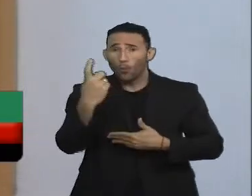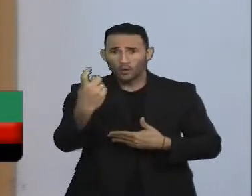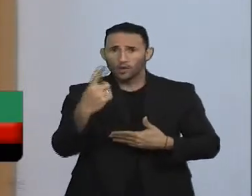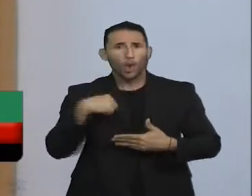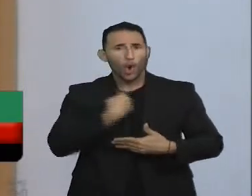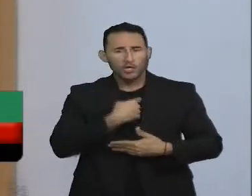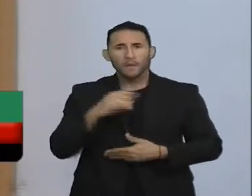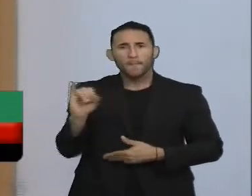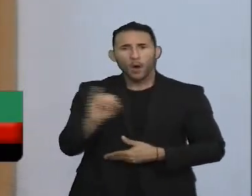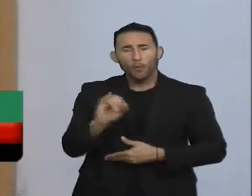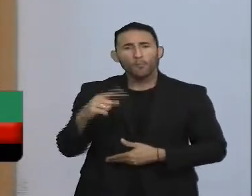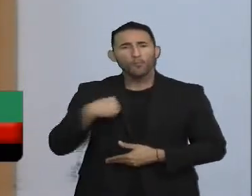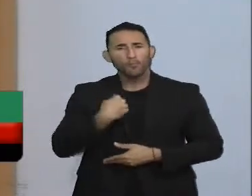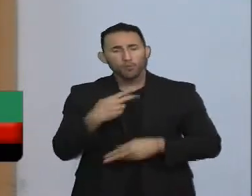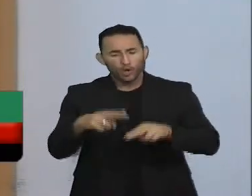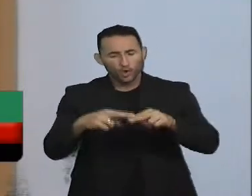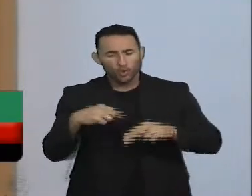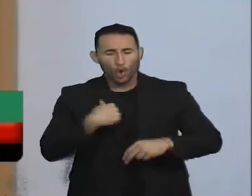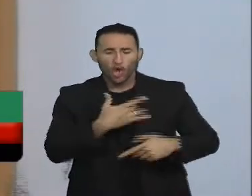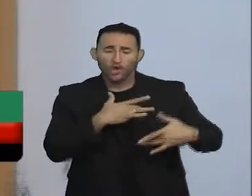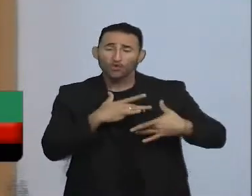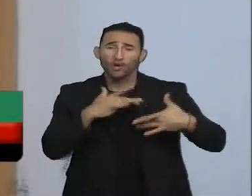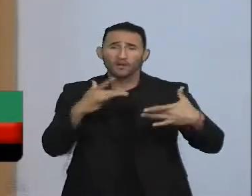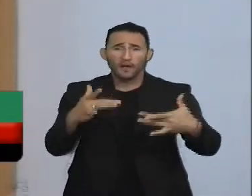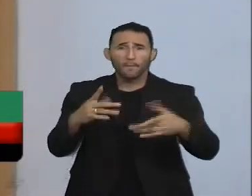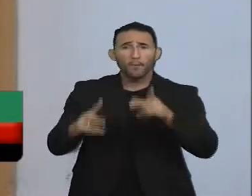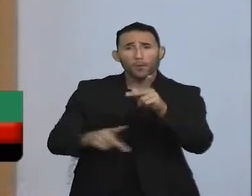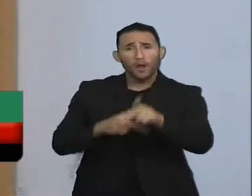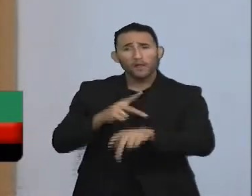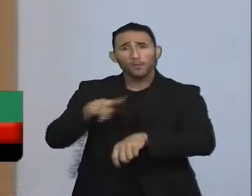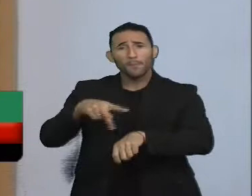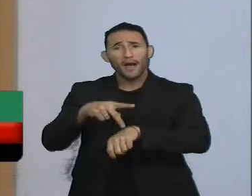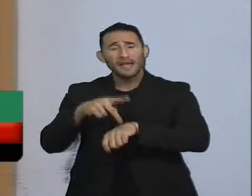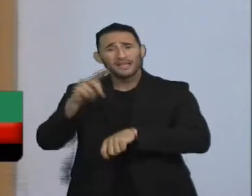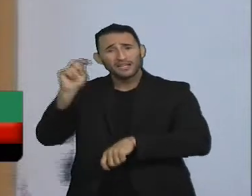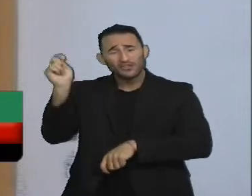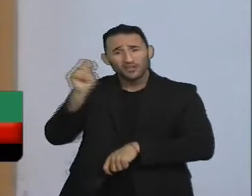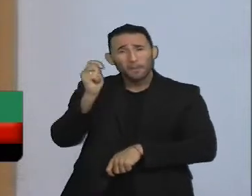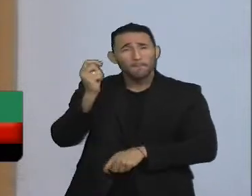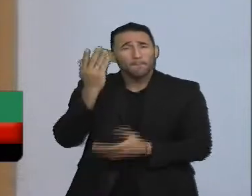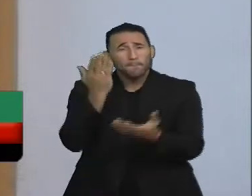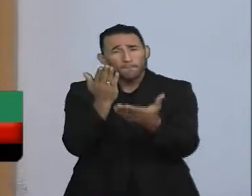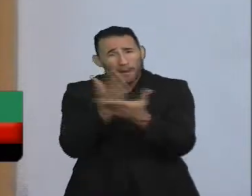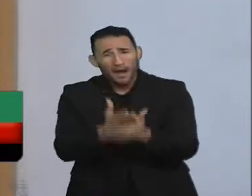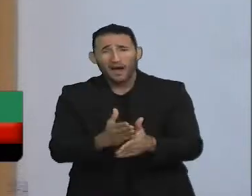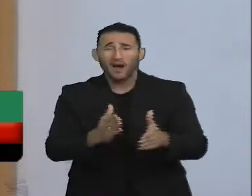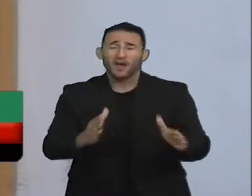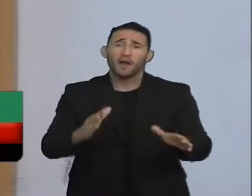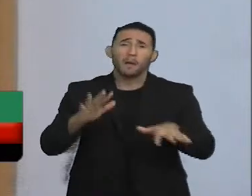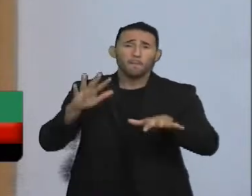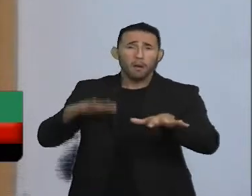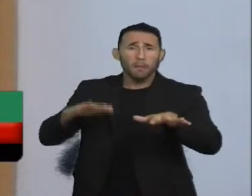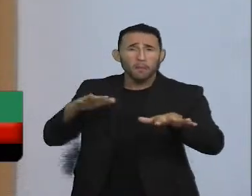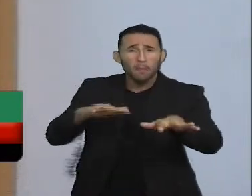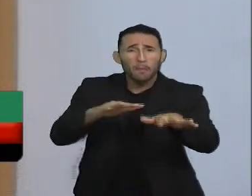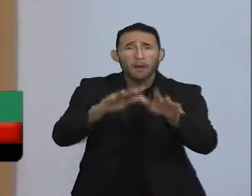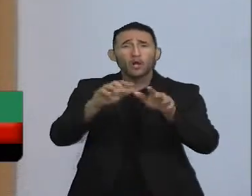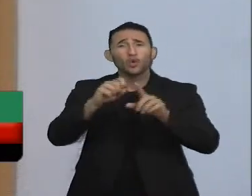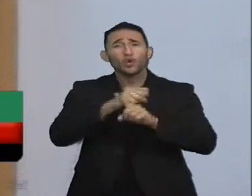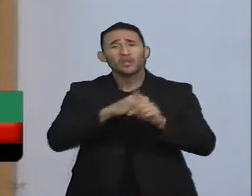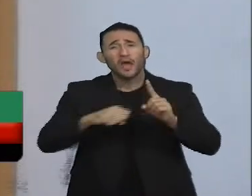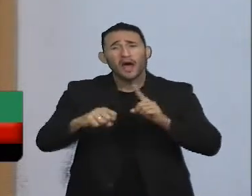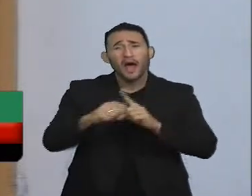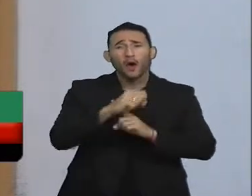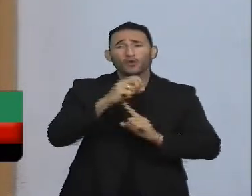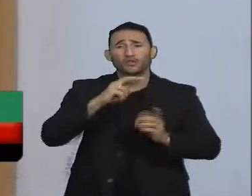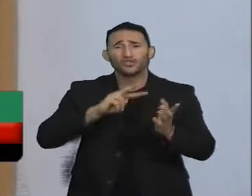nos solidarizar com os nossos irmãos argentinos e pedir para que parem as perseguições dos movimentos sociais, sindicatos,